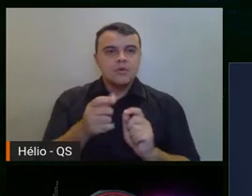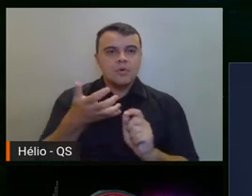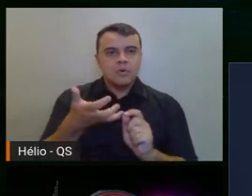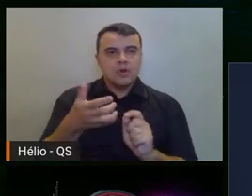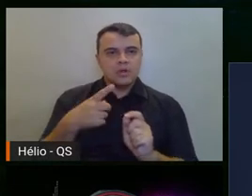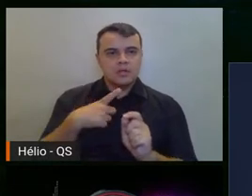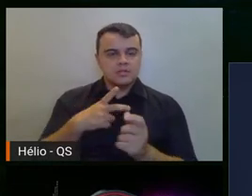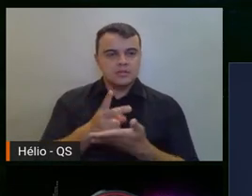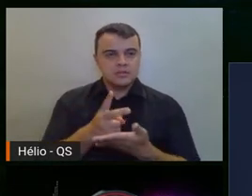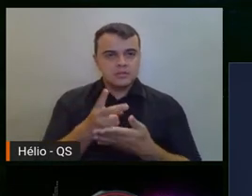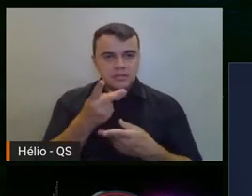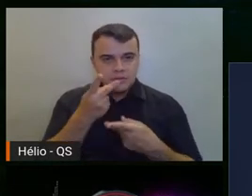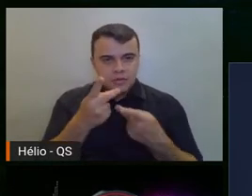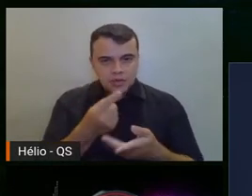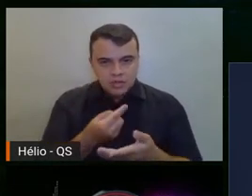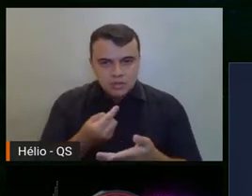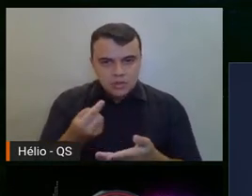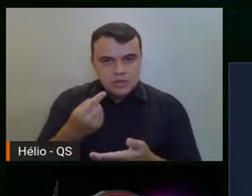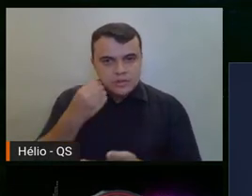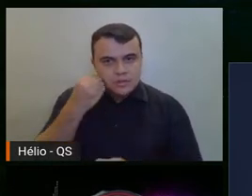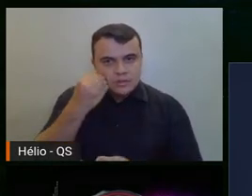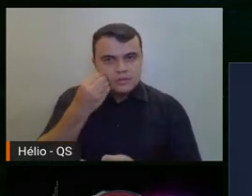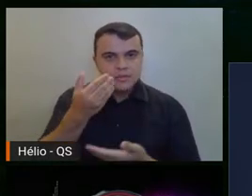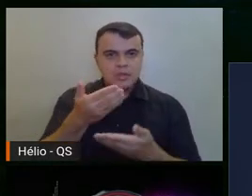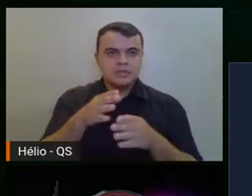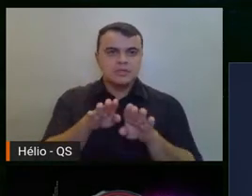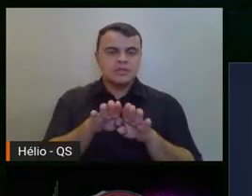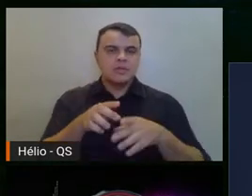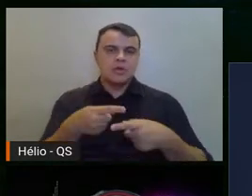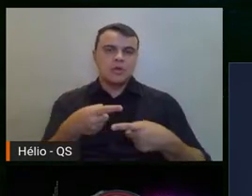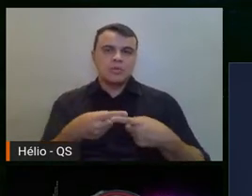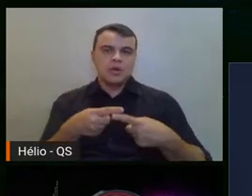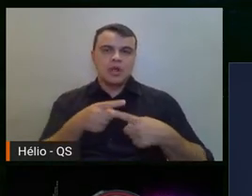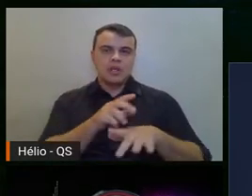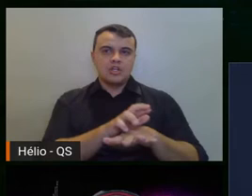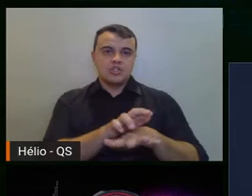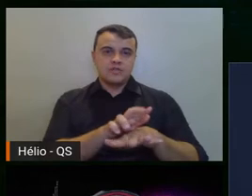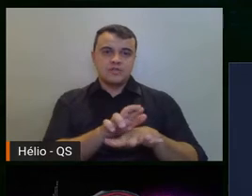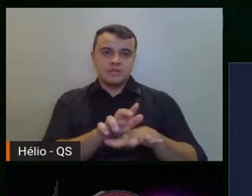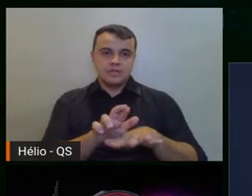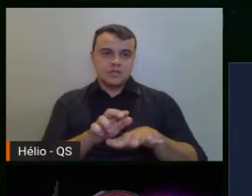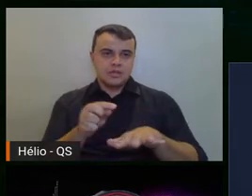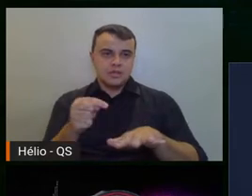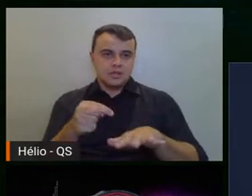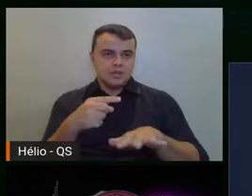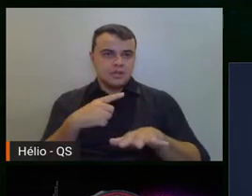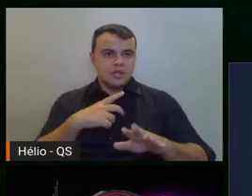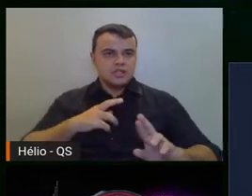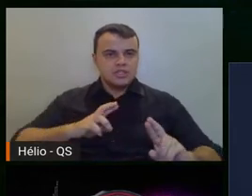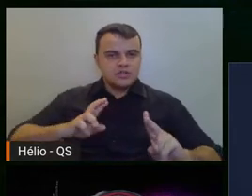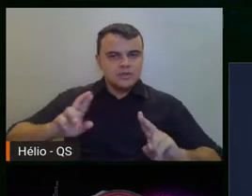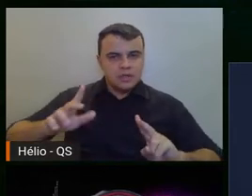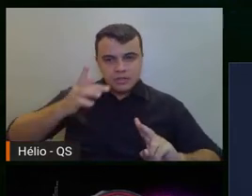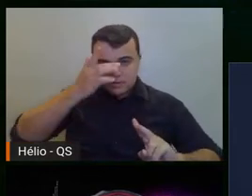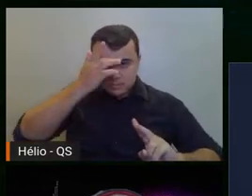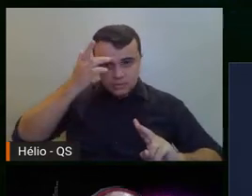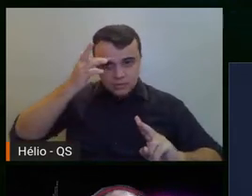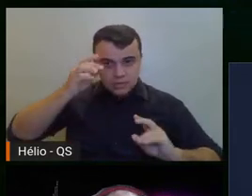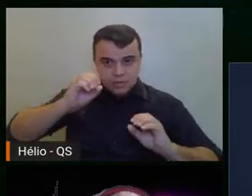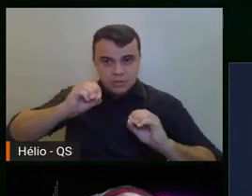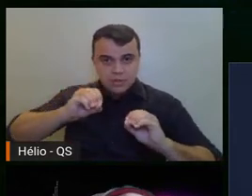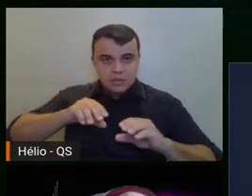que ministram aí as nossas experiências e o porquê essa diversidade né de diferentes pessoas te ensinando